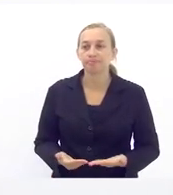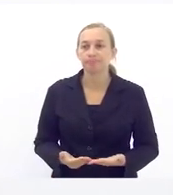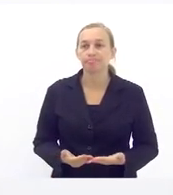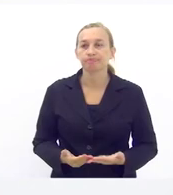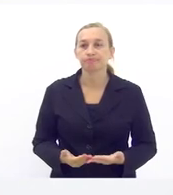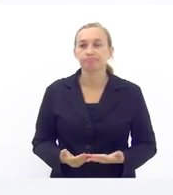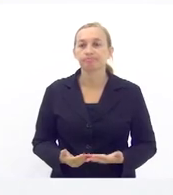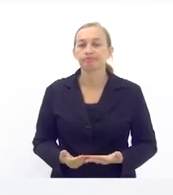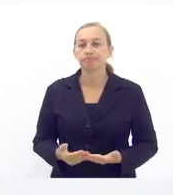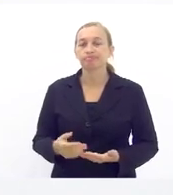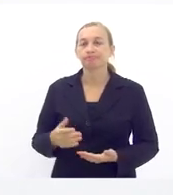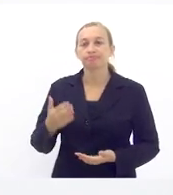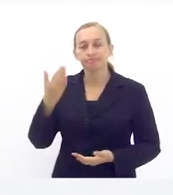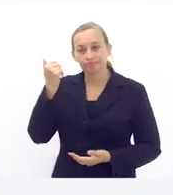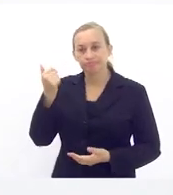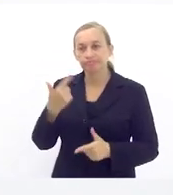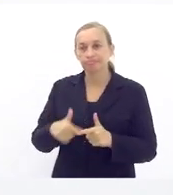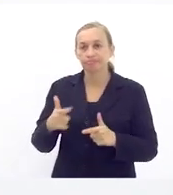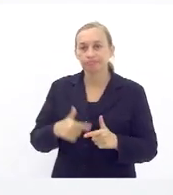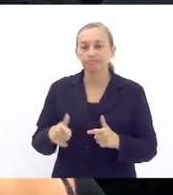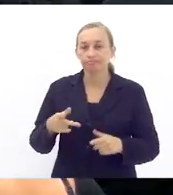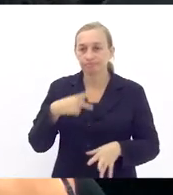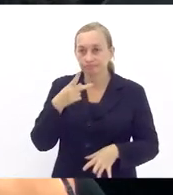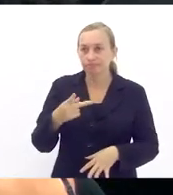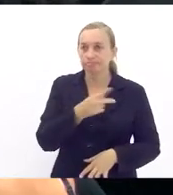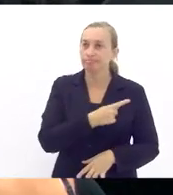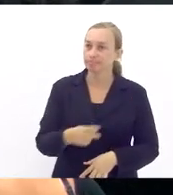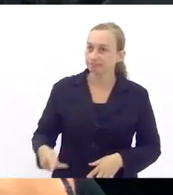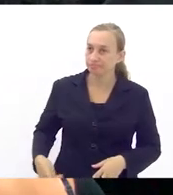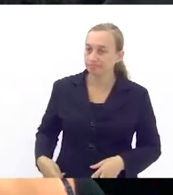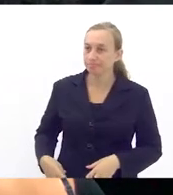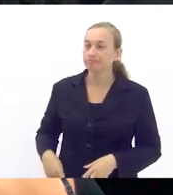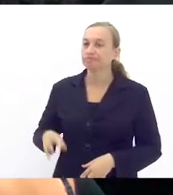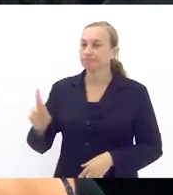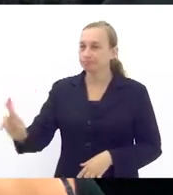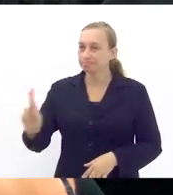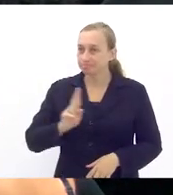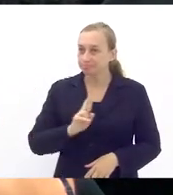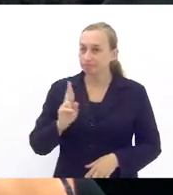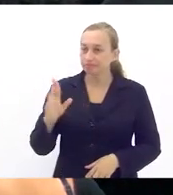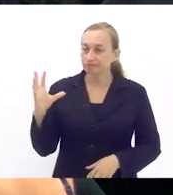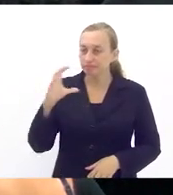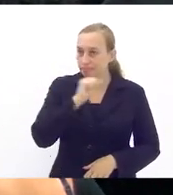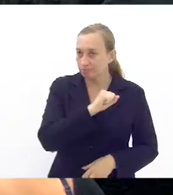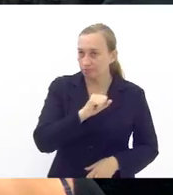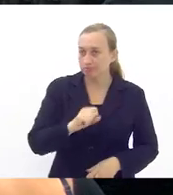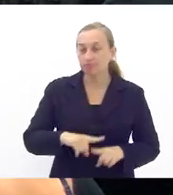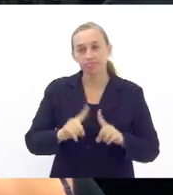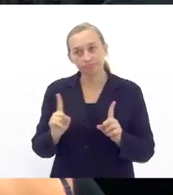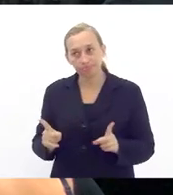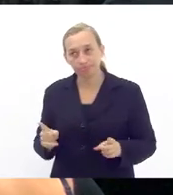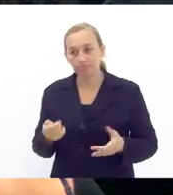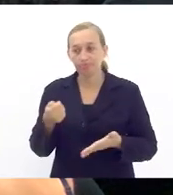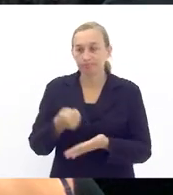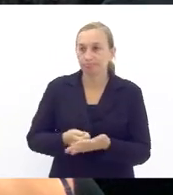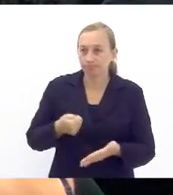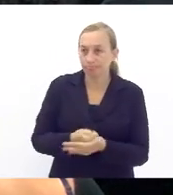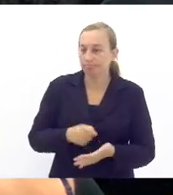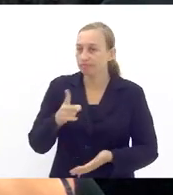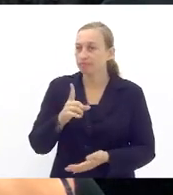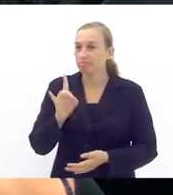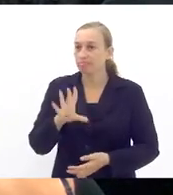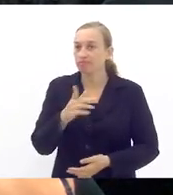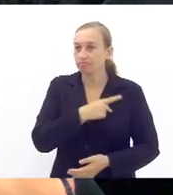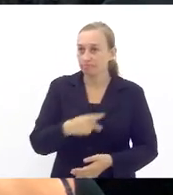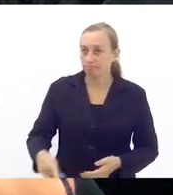que a gente soube do problema a gente entrou em contato com a presidente a presidente respondeu prontamente mas a gente cobra não só da presidente